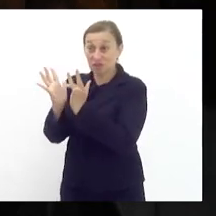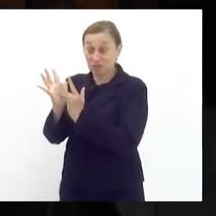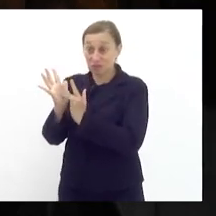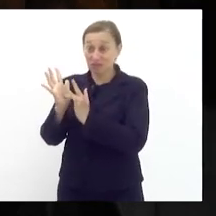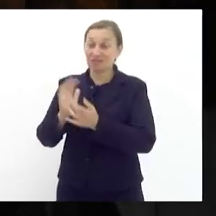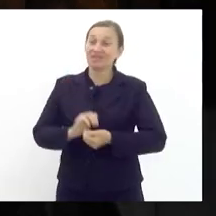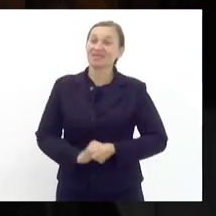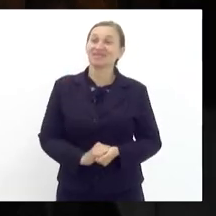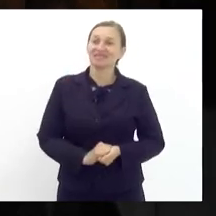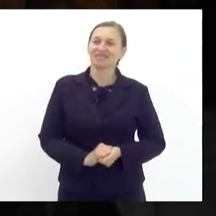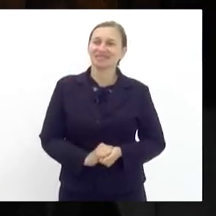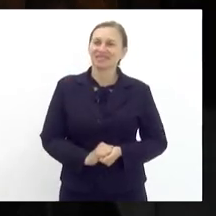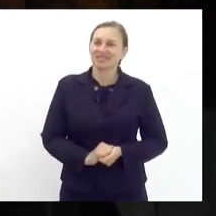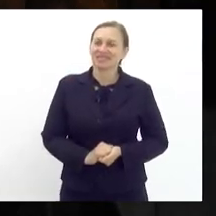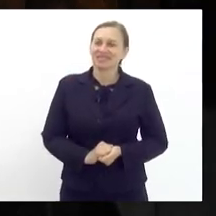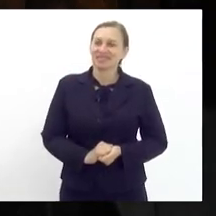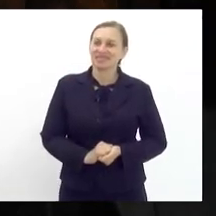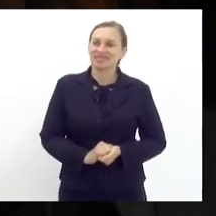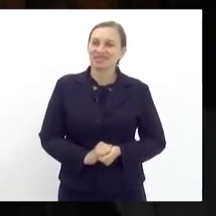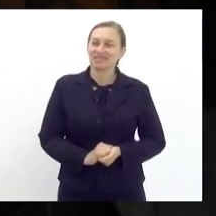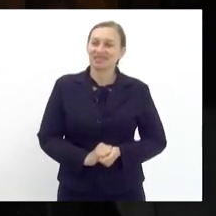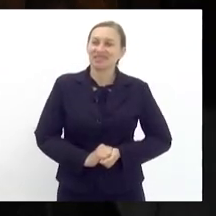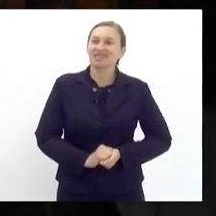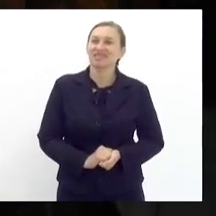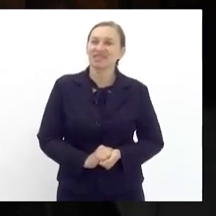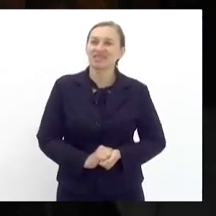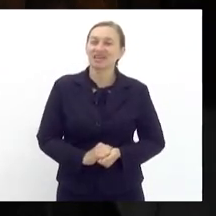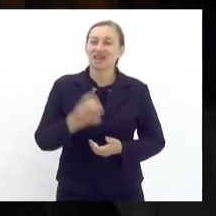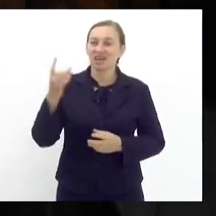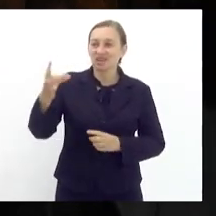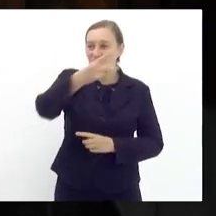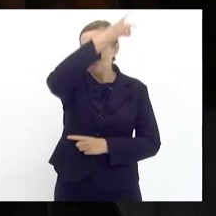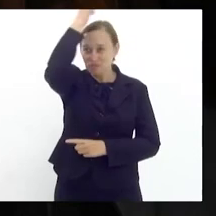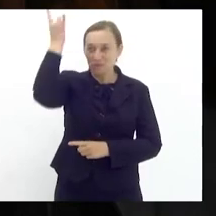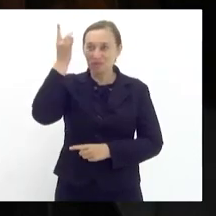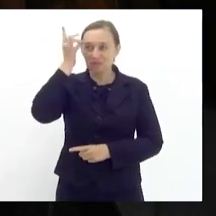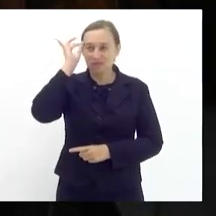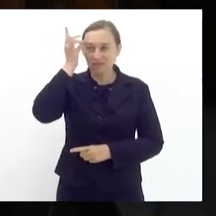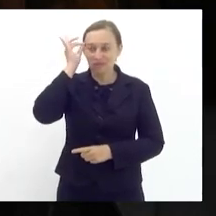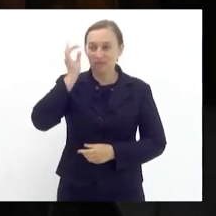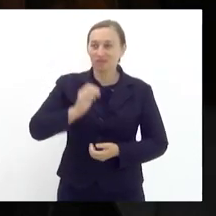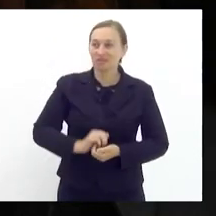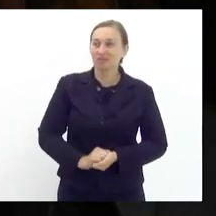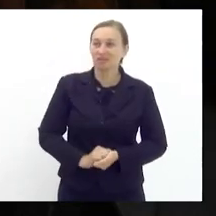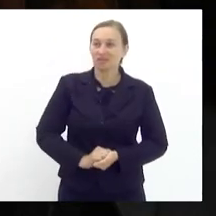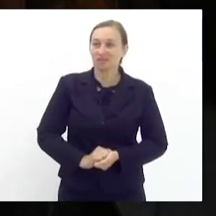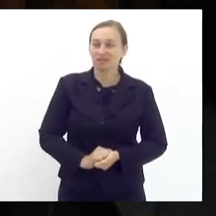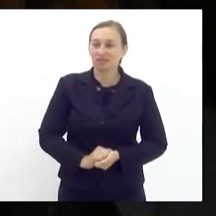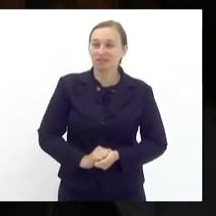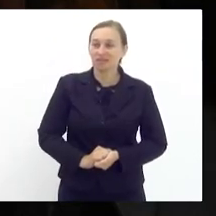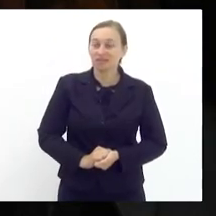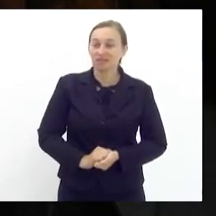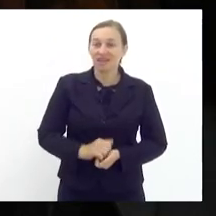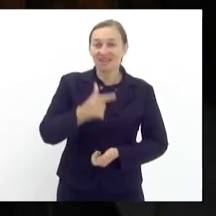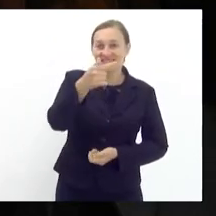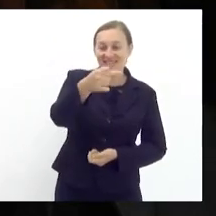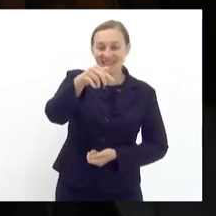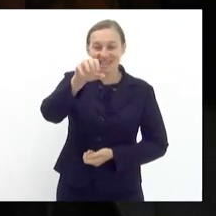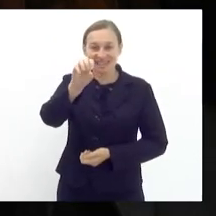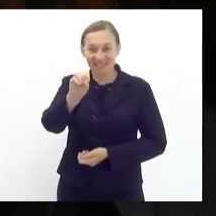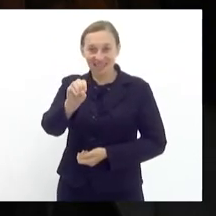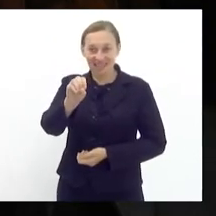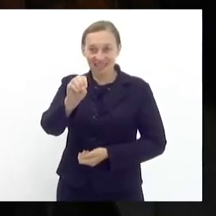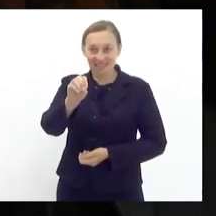e perante ao Espírito Santo que ilumine os 70 parlamentares